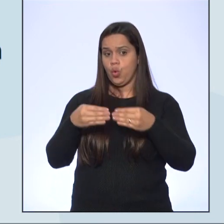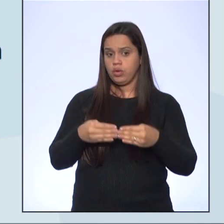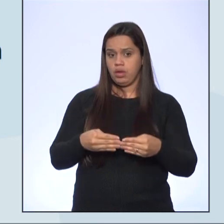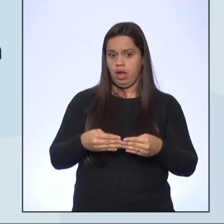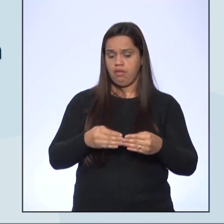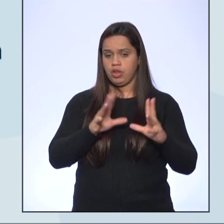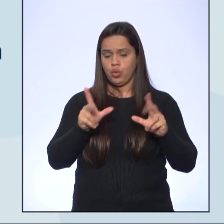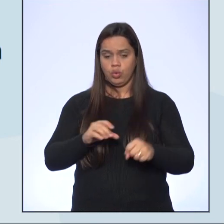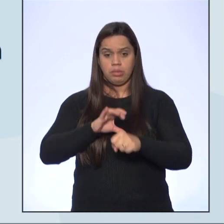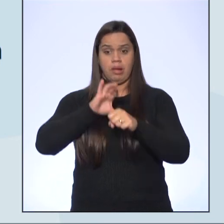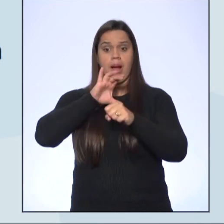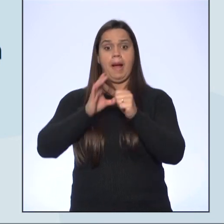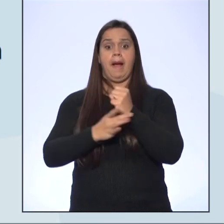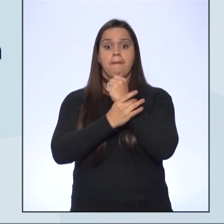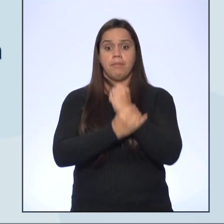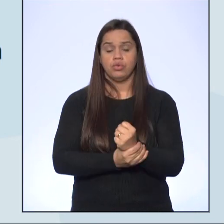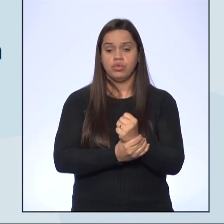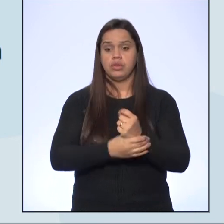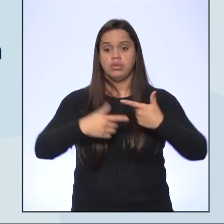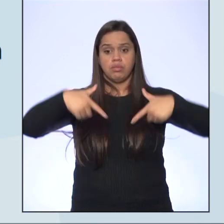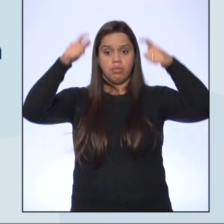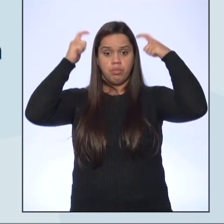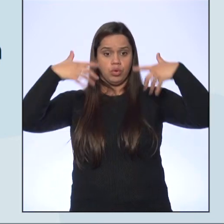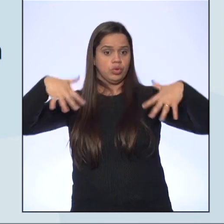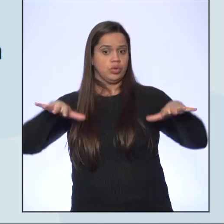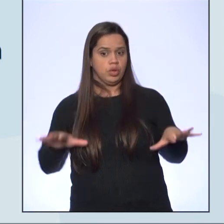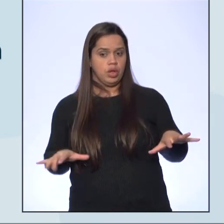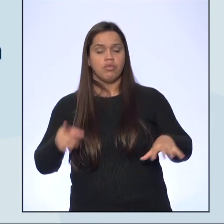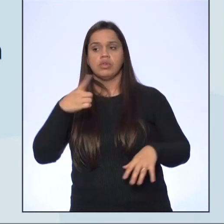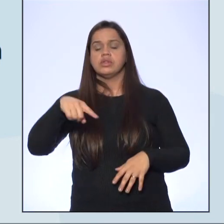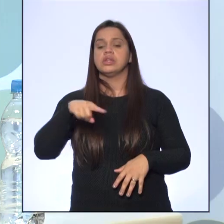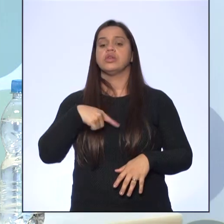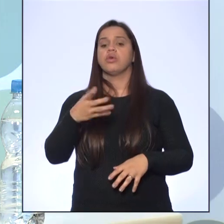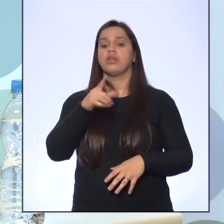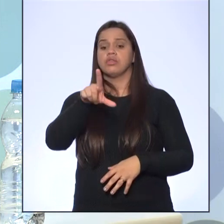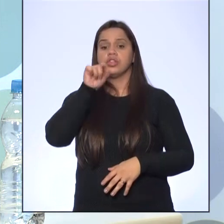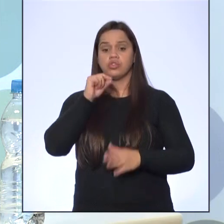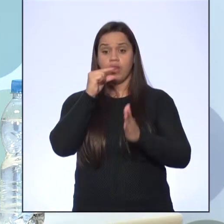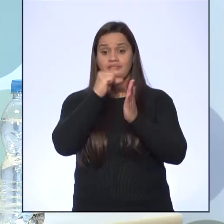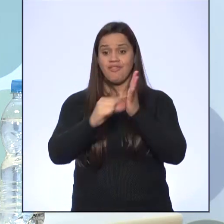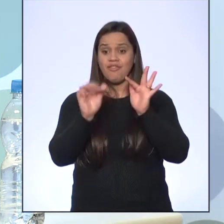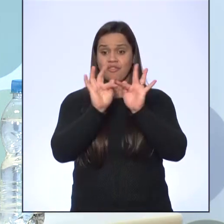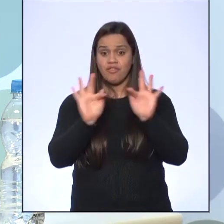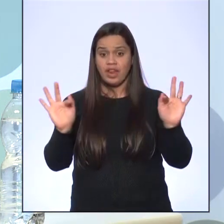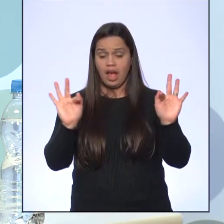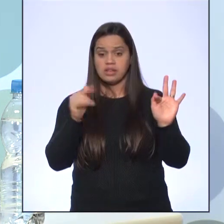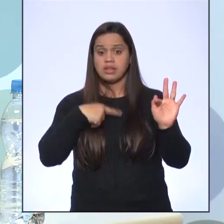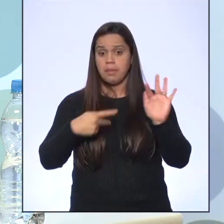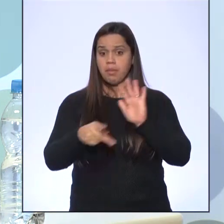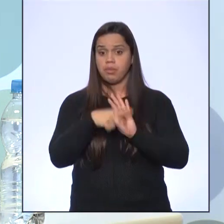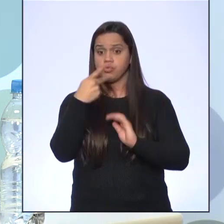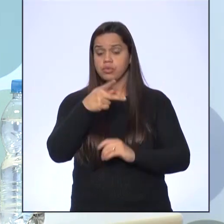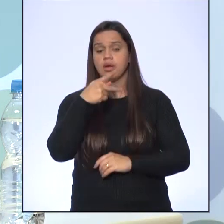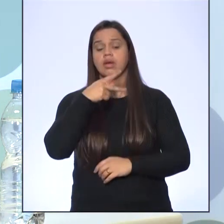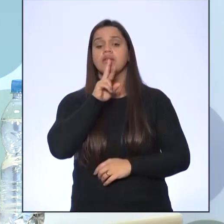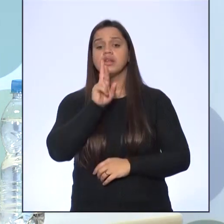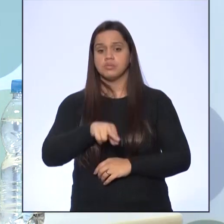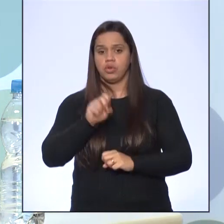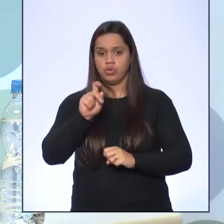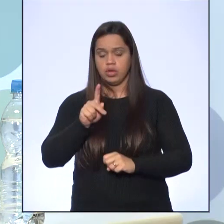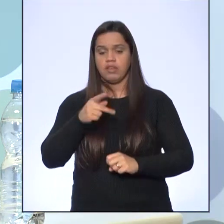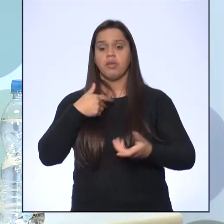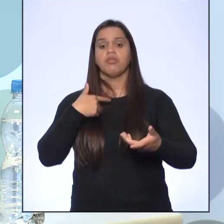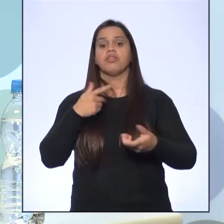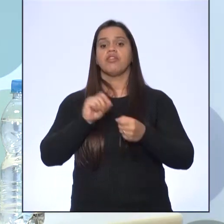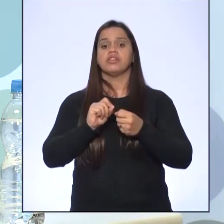colocando nesses textos, gente? Cite frases que fundamentam a sua resposta, enfim. Interajam com a gente pelo chat. A gente vai ficar intercalando